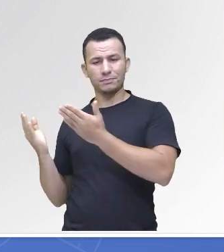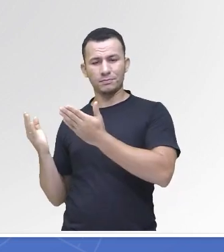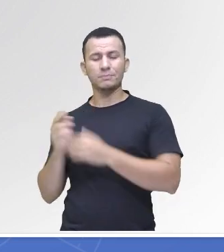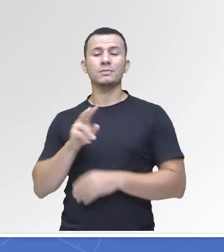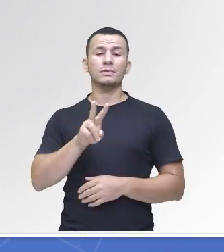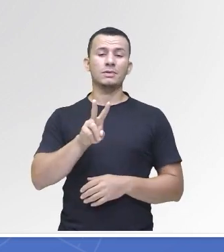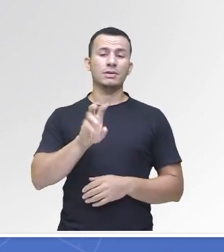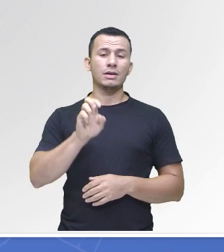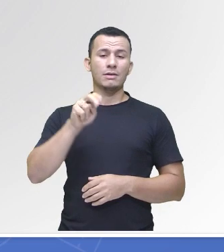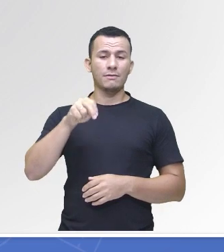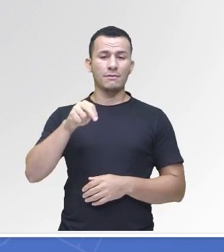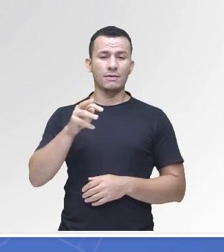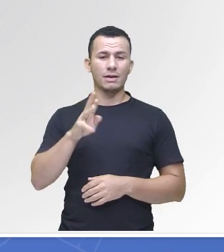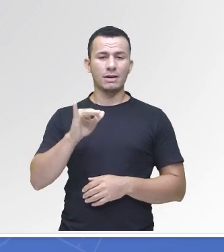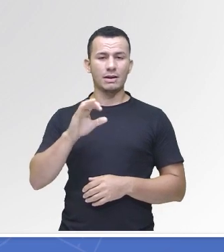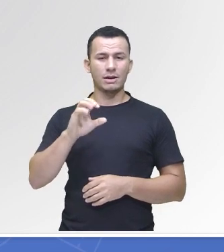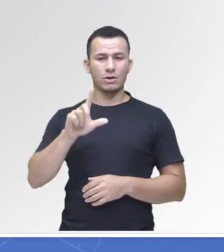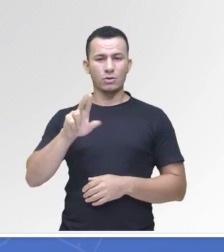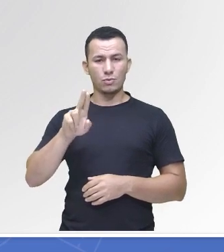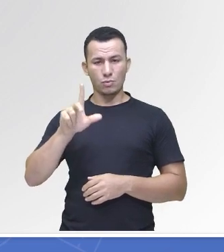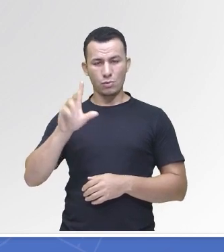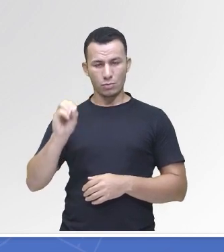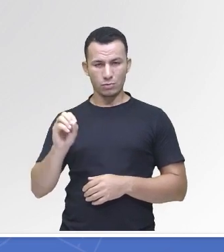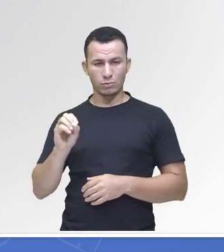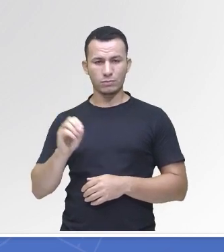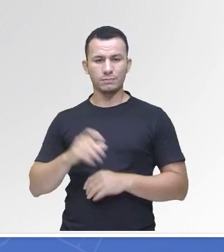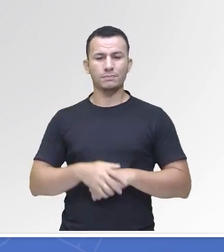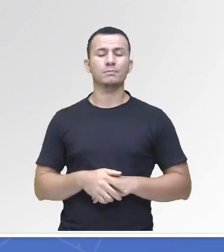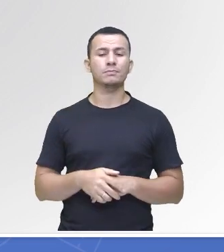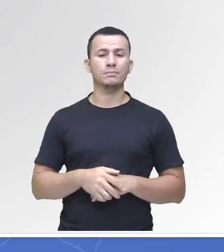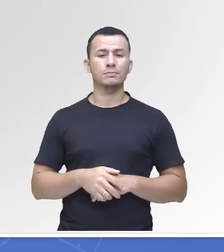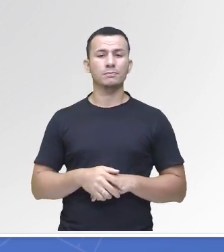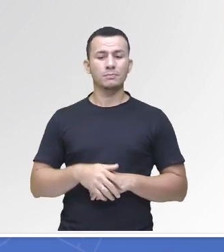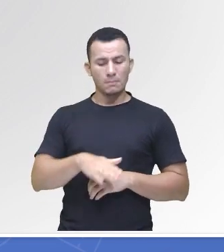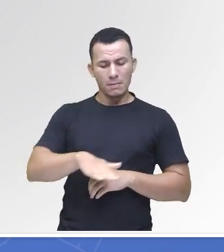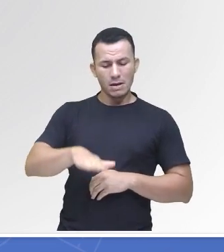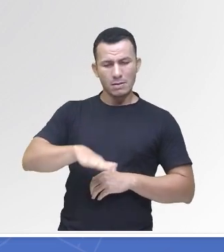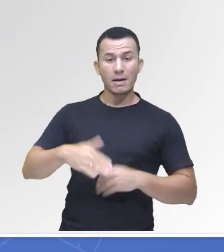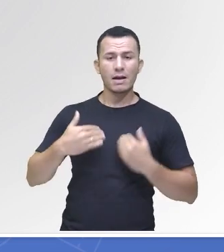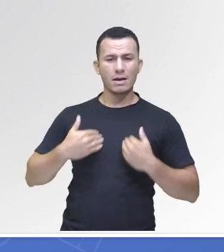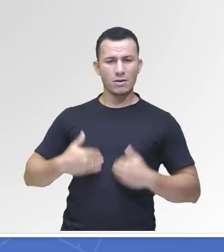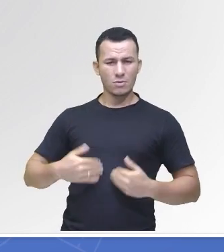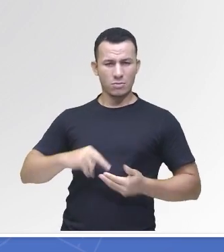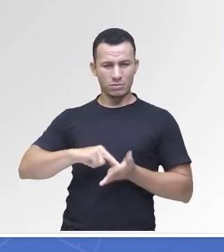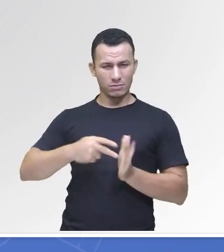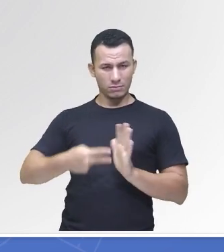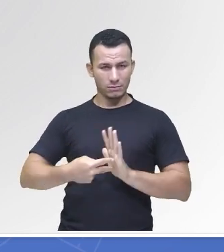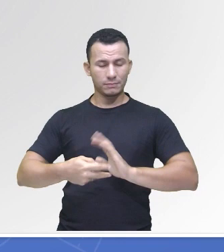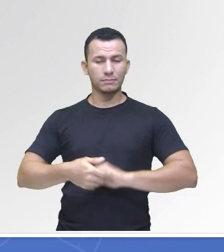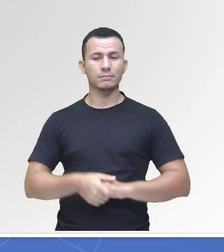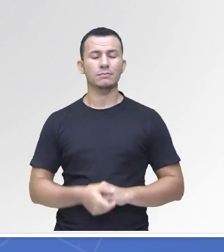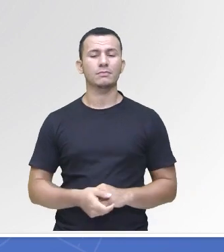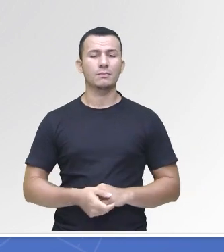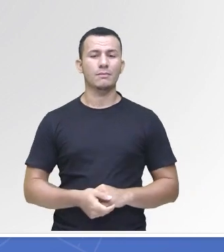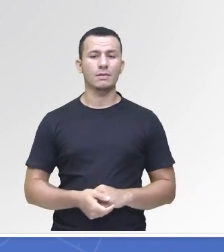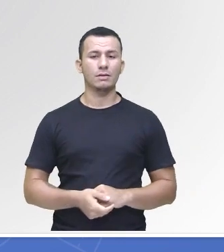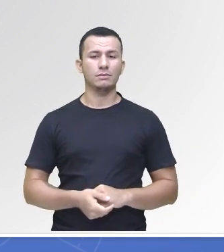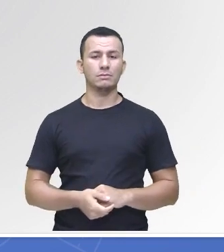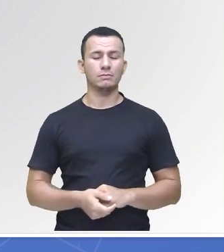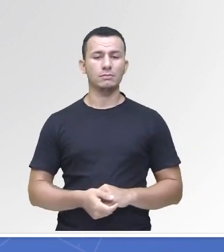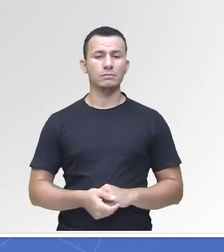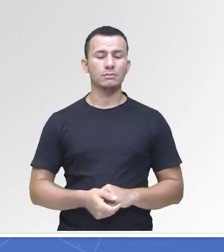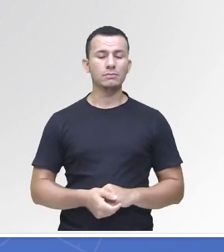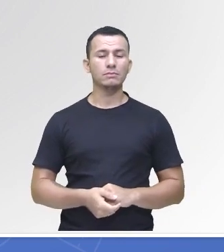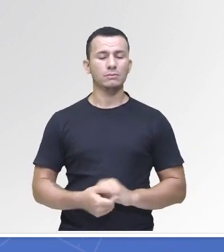questão. E aqui, ó, representa o corpo. Vamos para aqui para nossa questão, né?